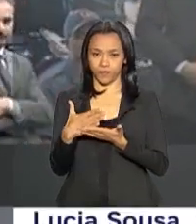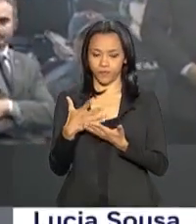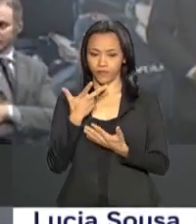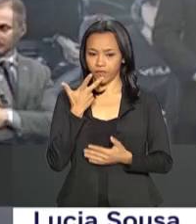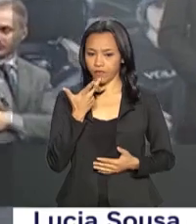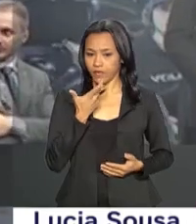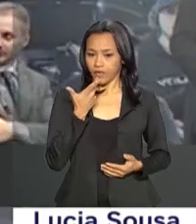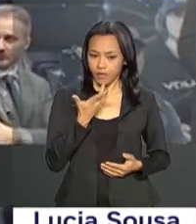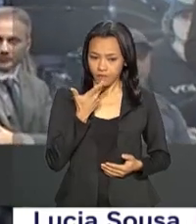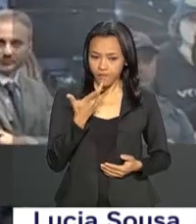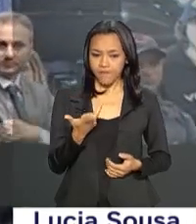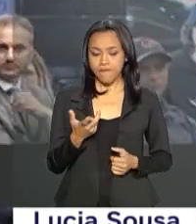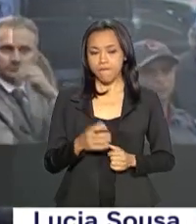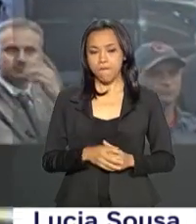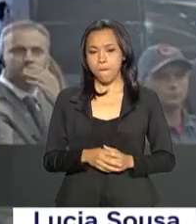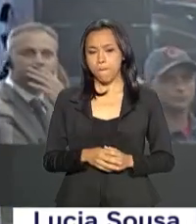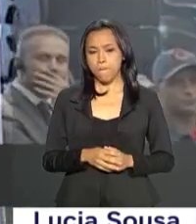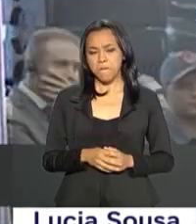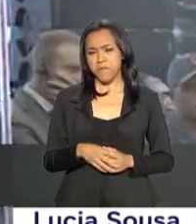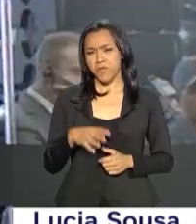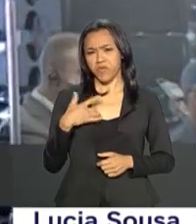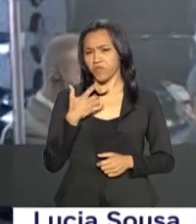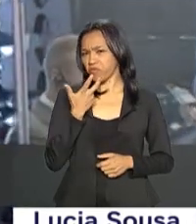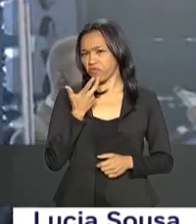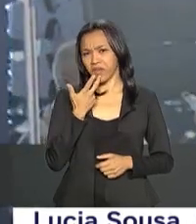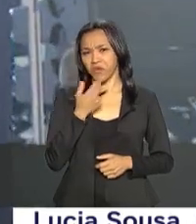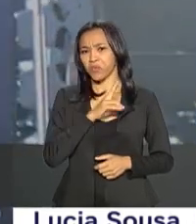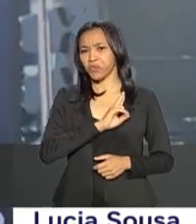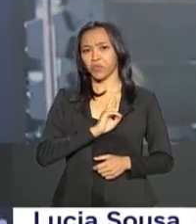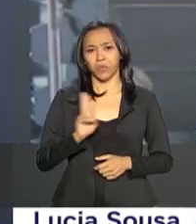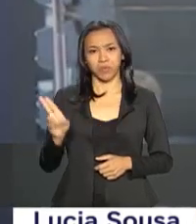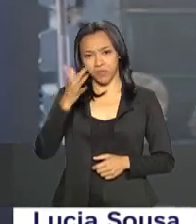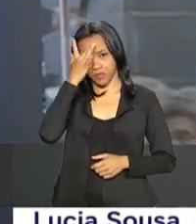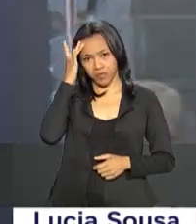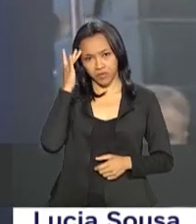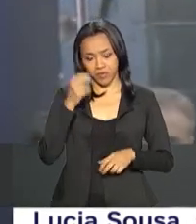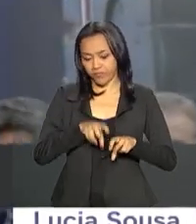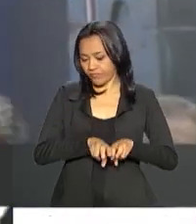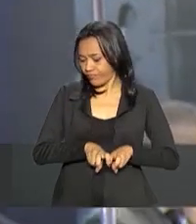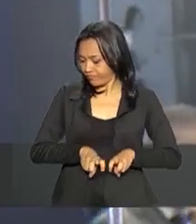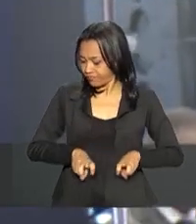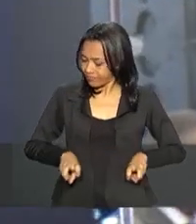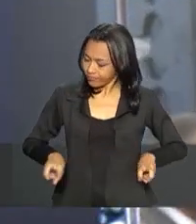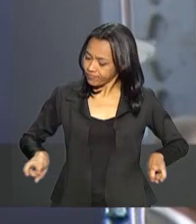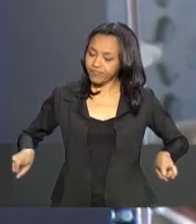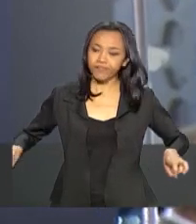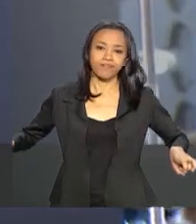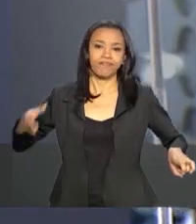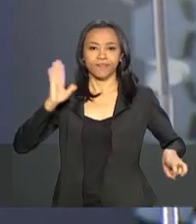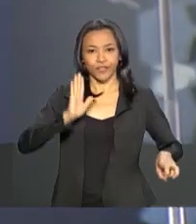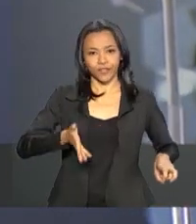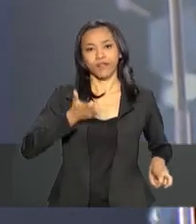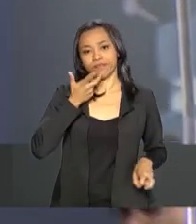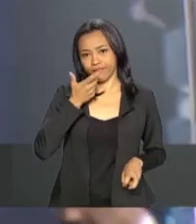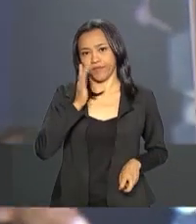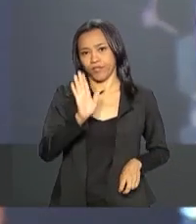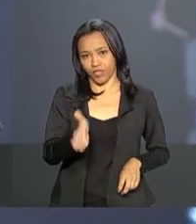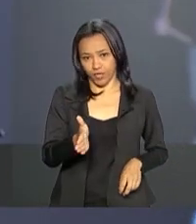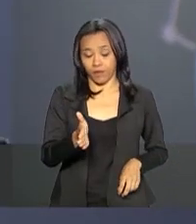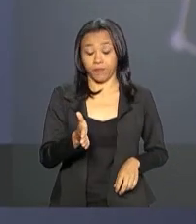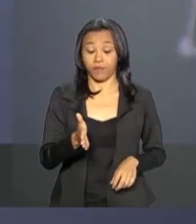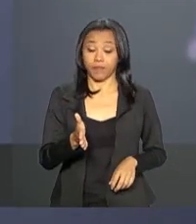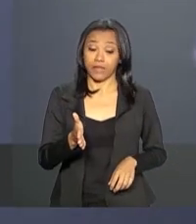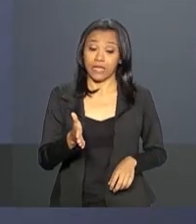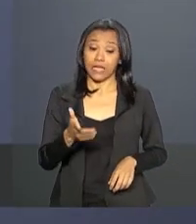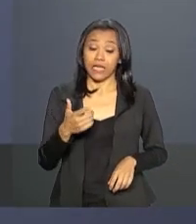mencionar o nome das autoridades todas que já foram mencionadas inúmeras vezes, viu, Megali? Até eu conto um